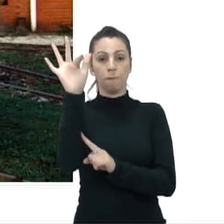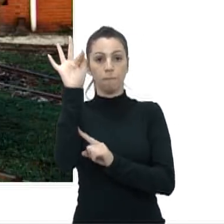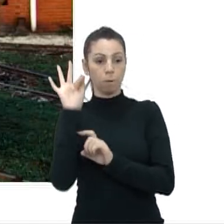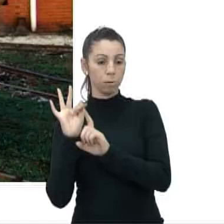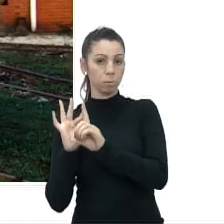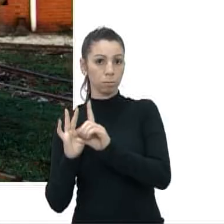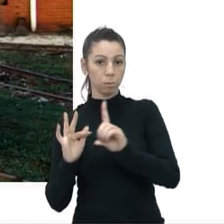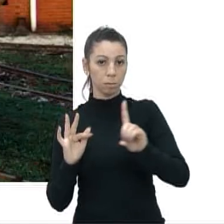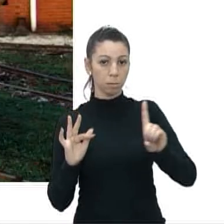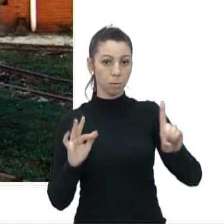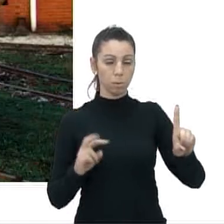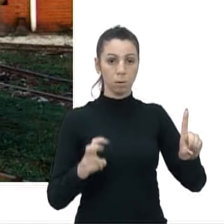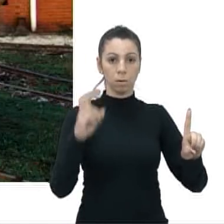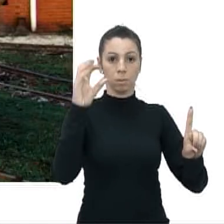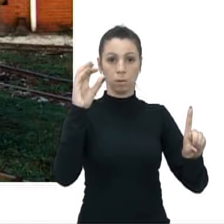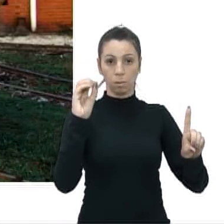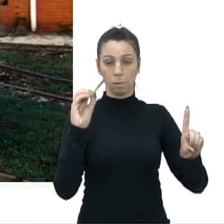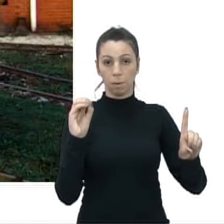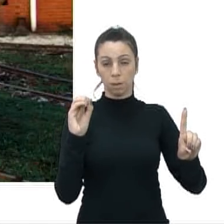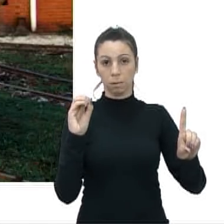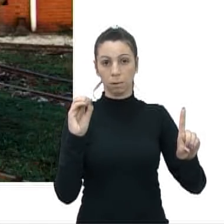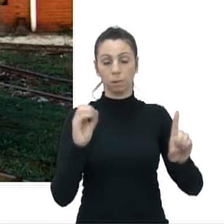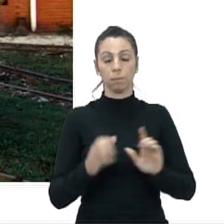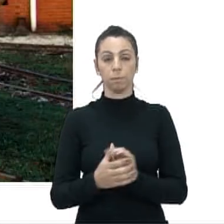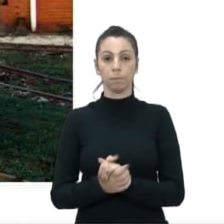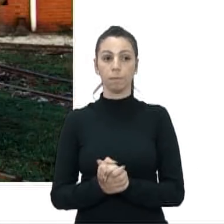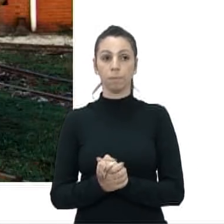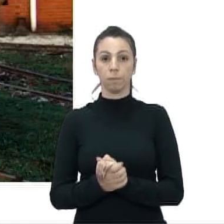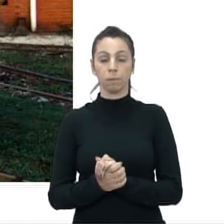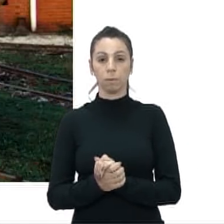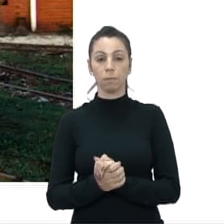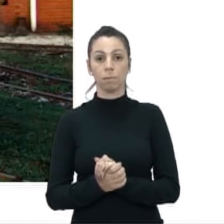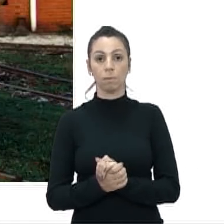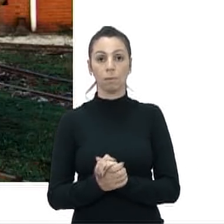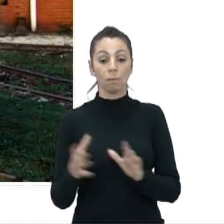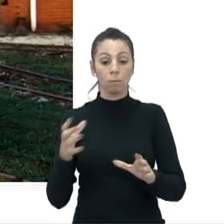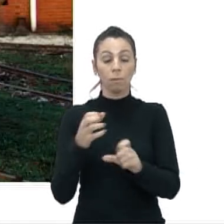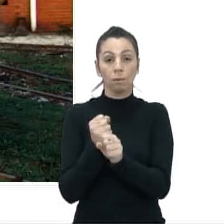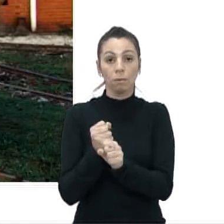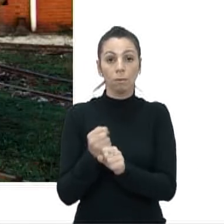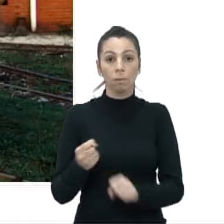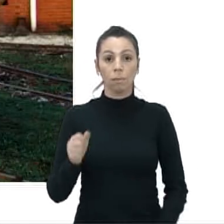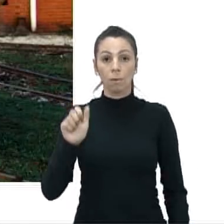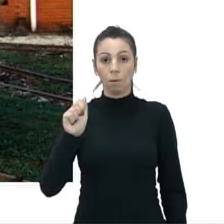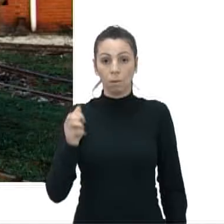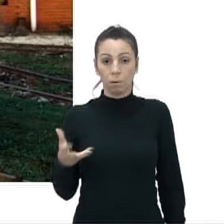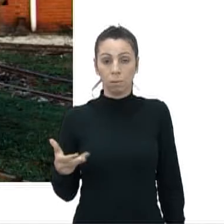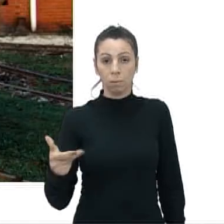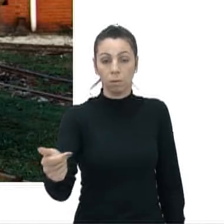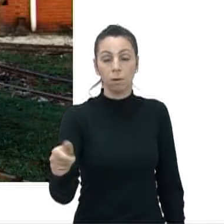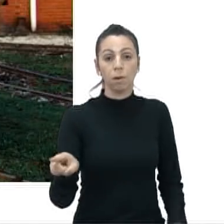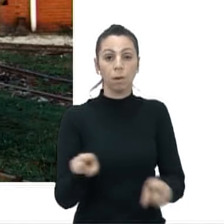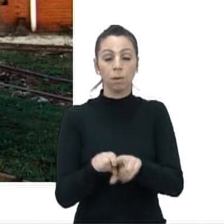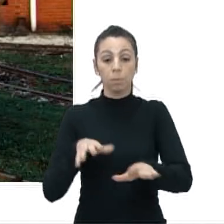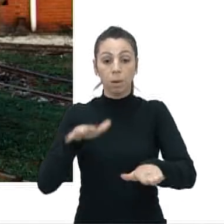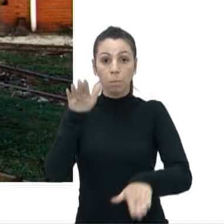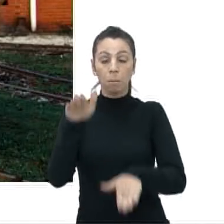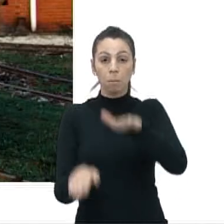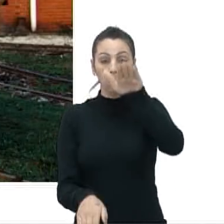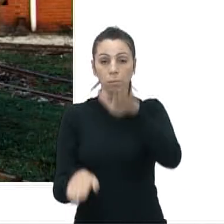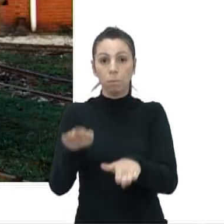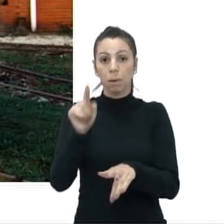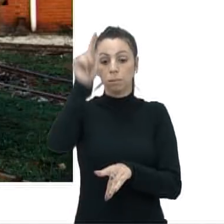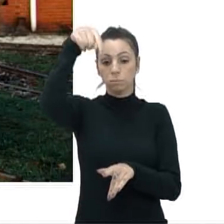50 newtons. Calcule a aceleração e indique a direção a direção do movimento do